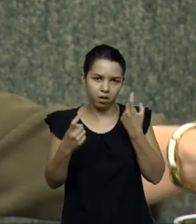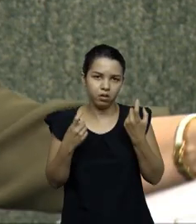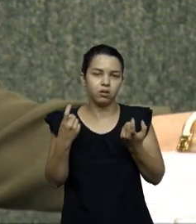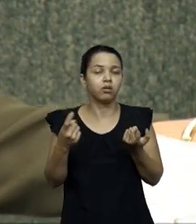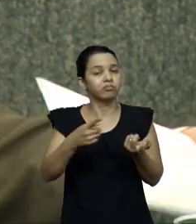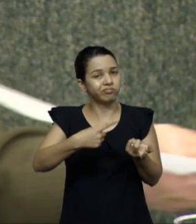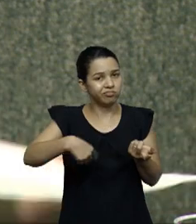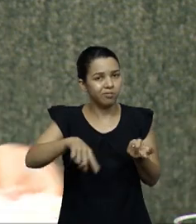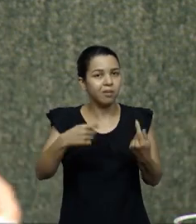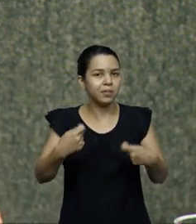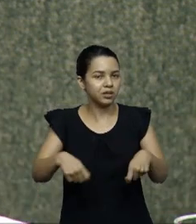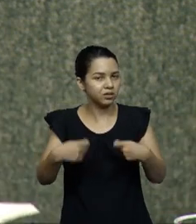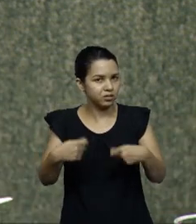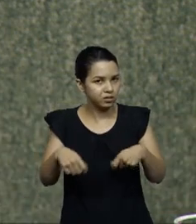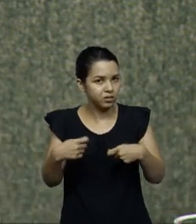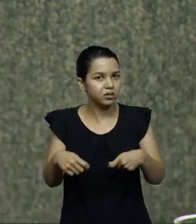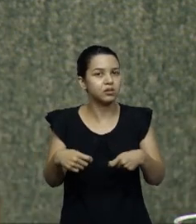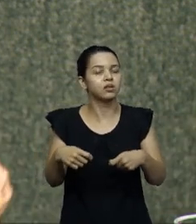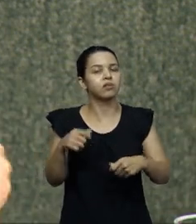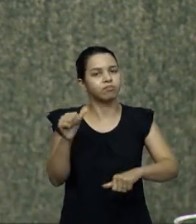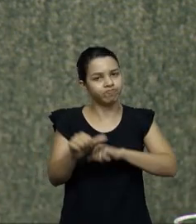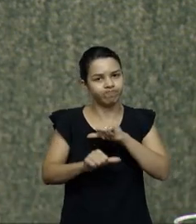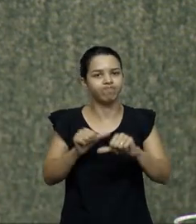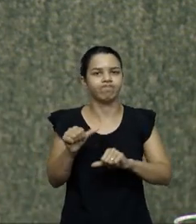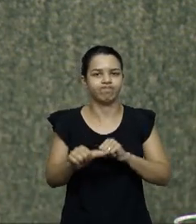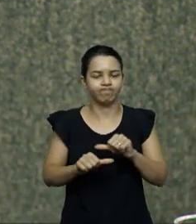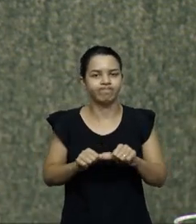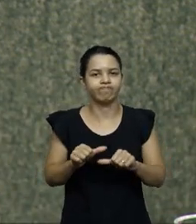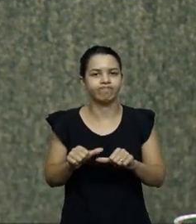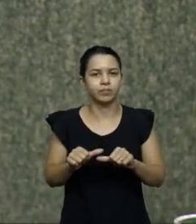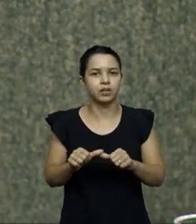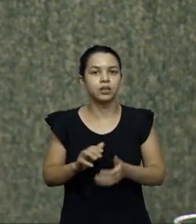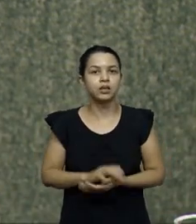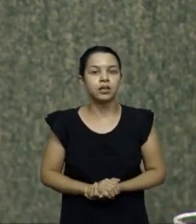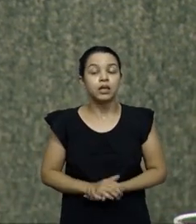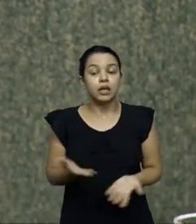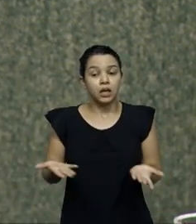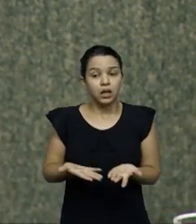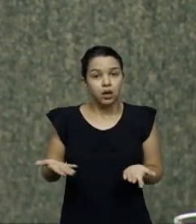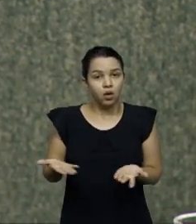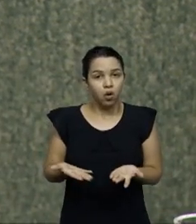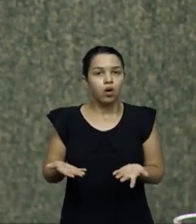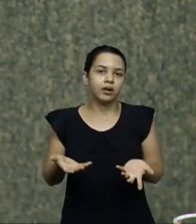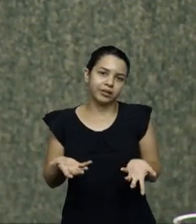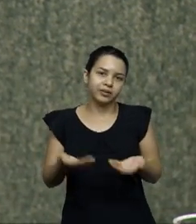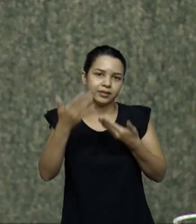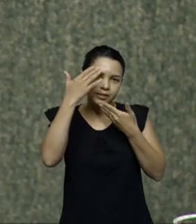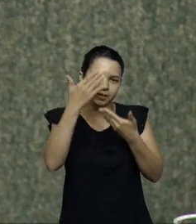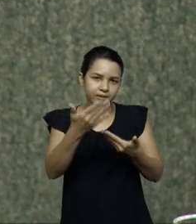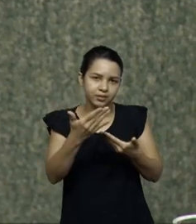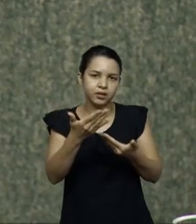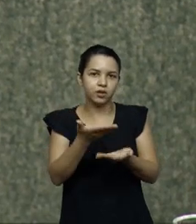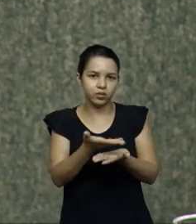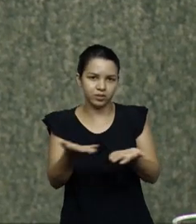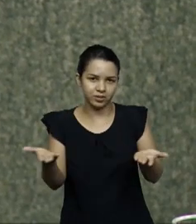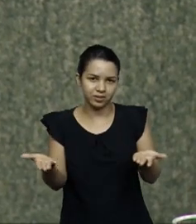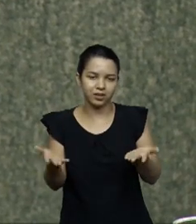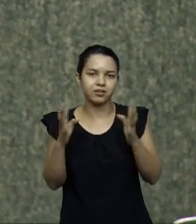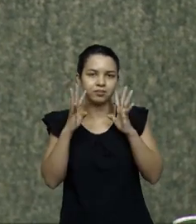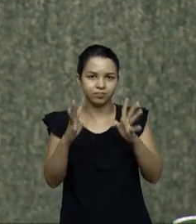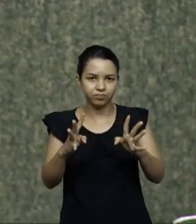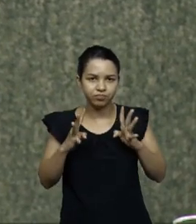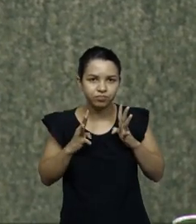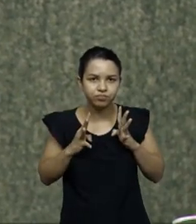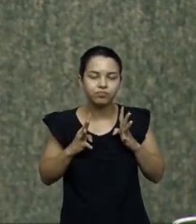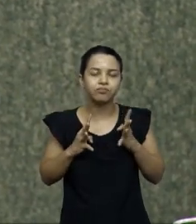fazer com que ele se modifique e na sequência Então já agradecendo que vocês nos ouviram